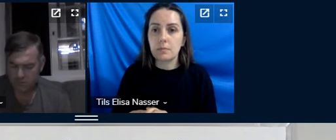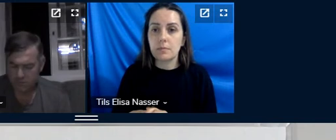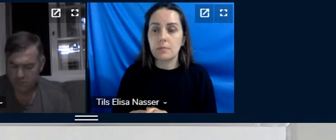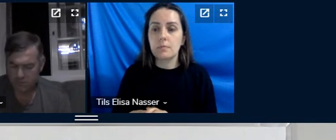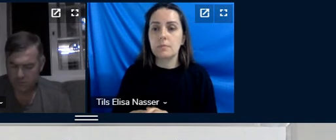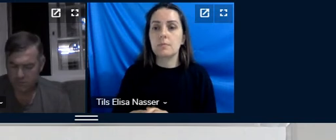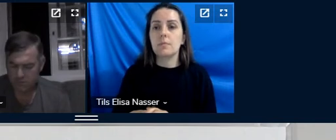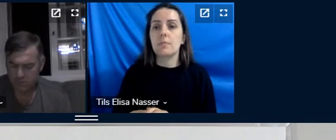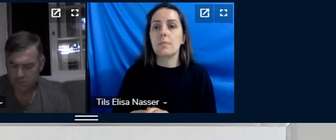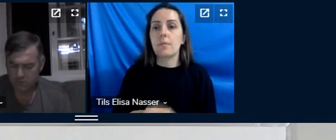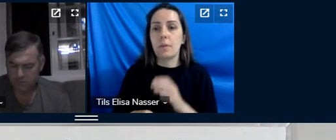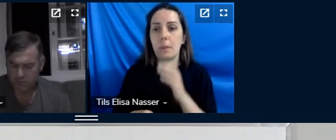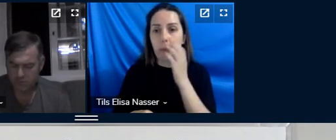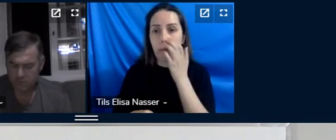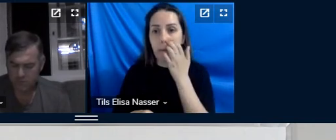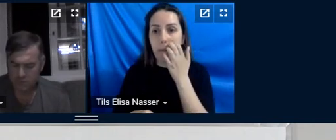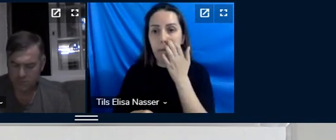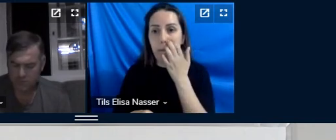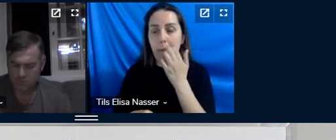FY.